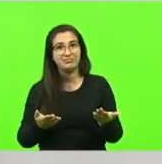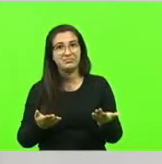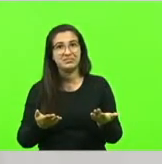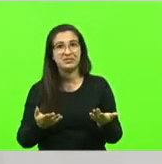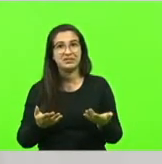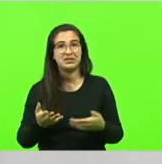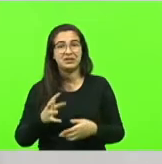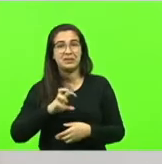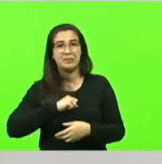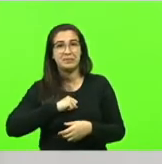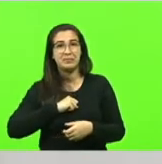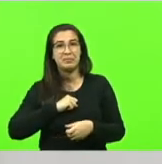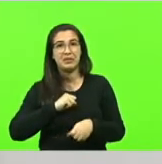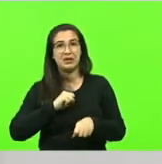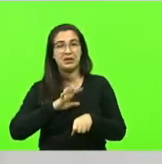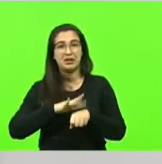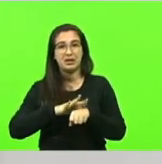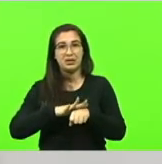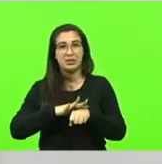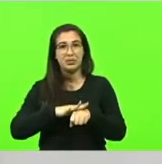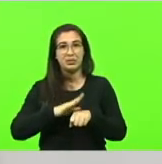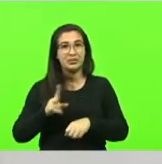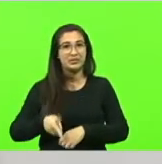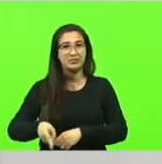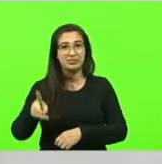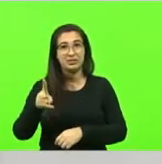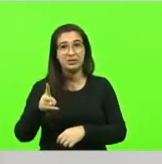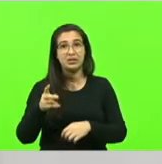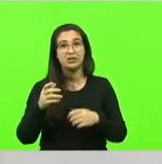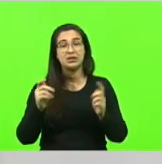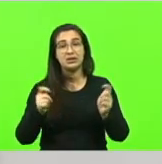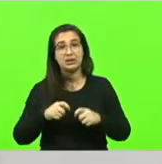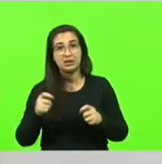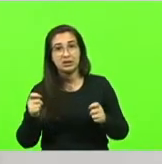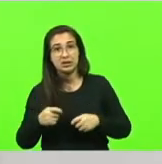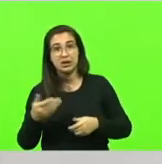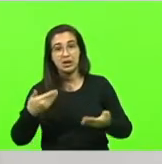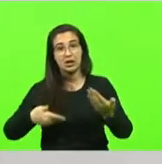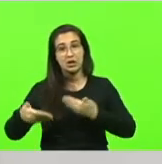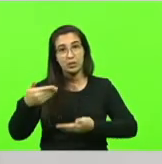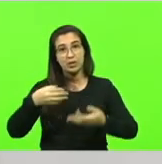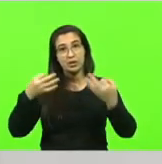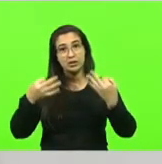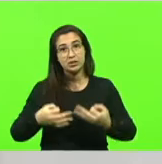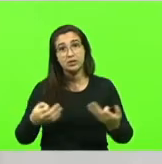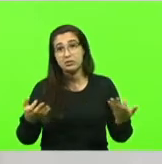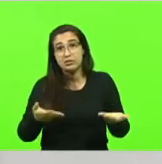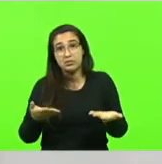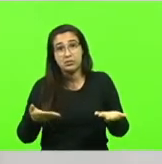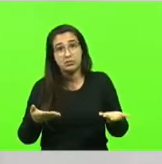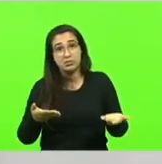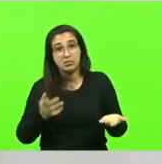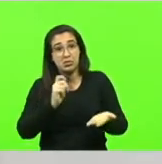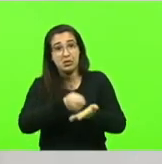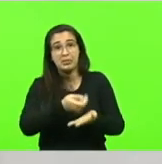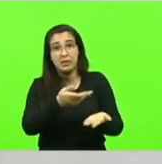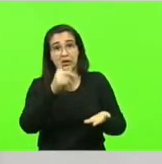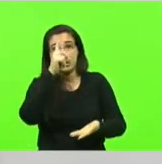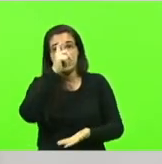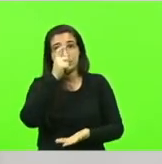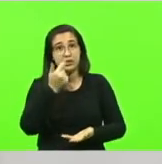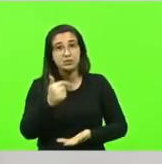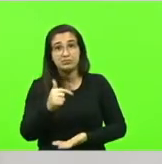sequeladas, conseguiram fazer um tratamento adequado e agora não recebem o que é de direito, que o governo federal já pagou, está na